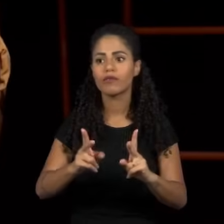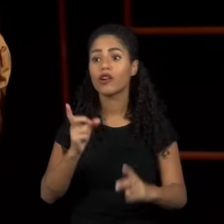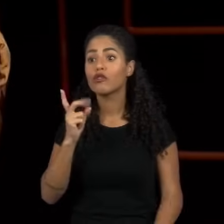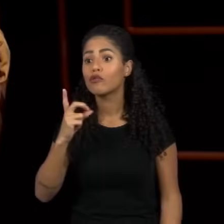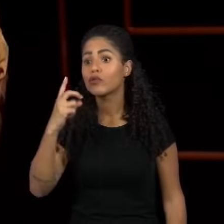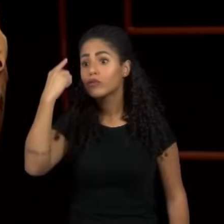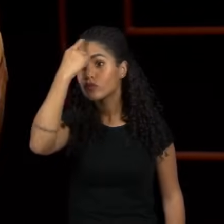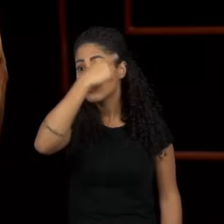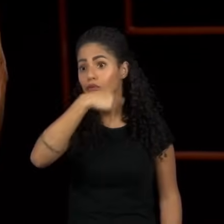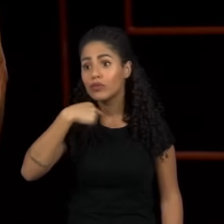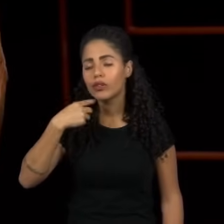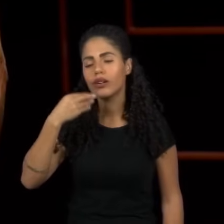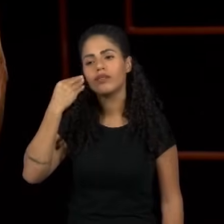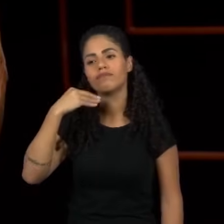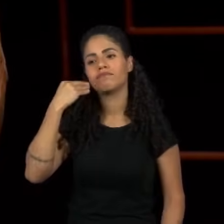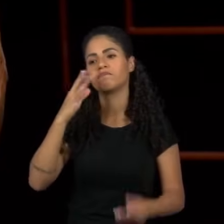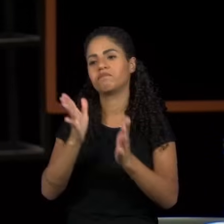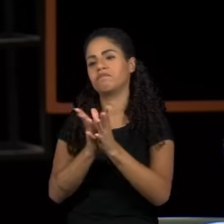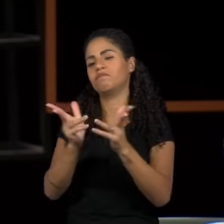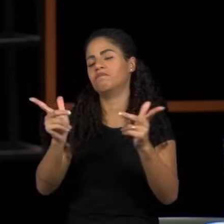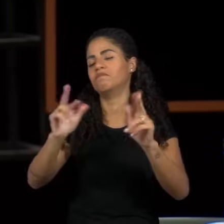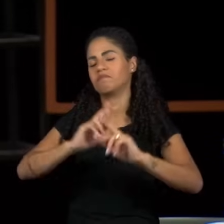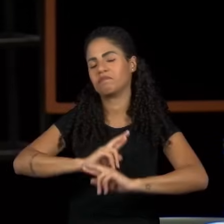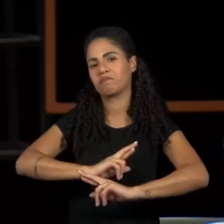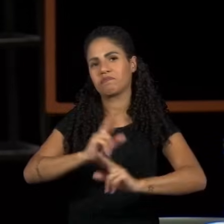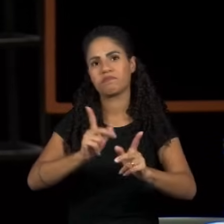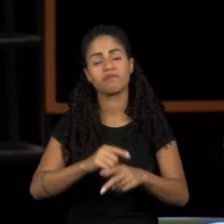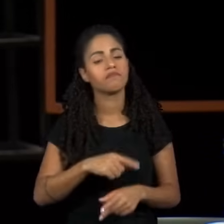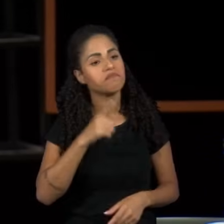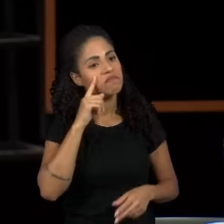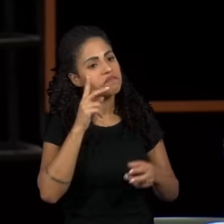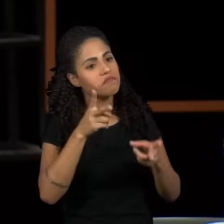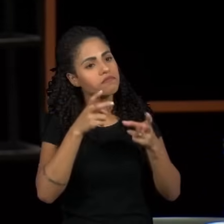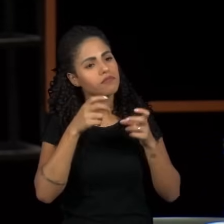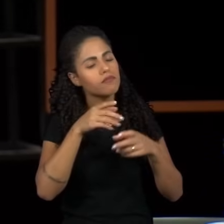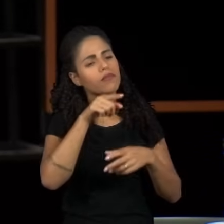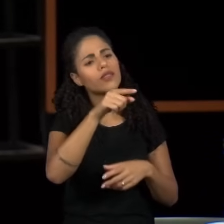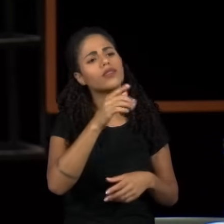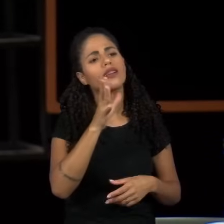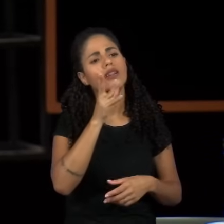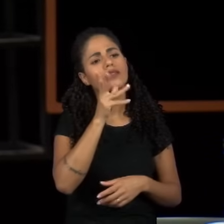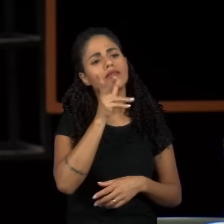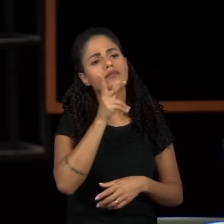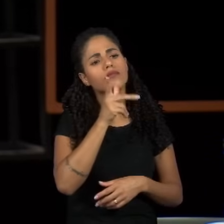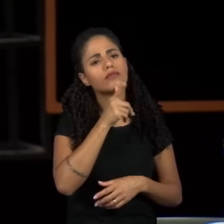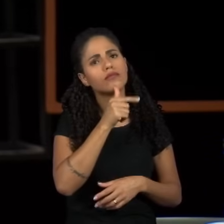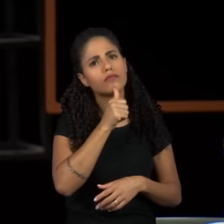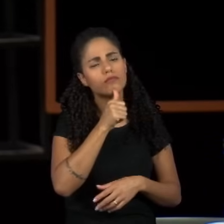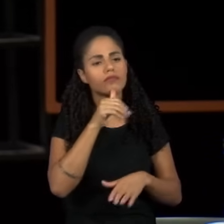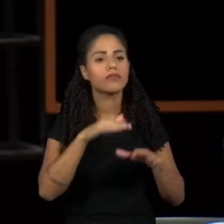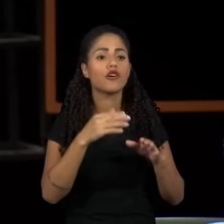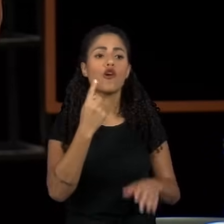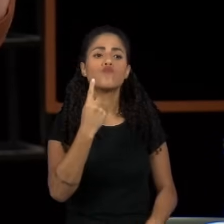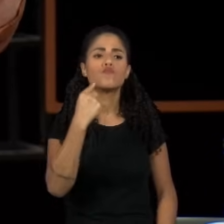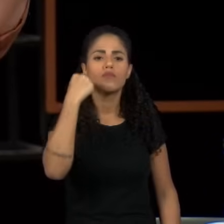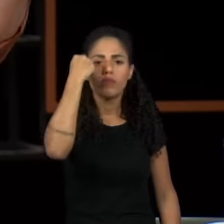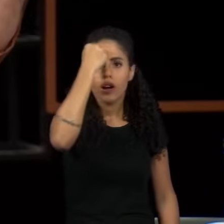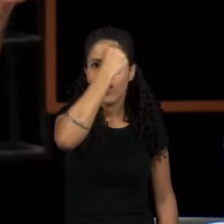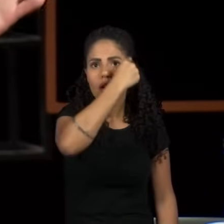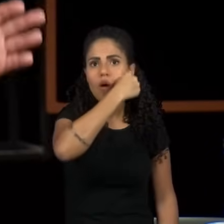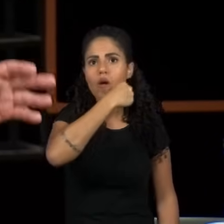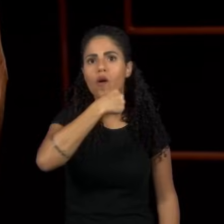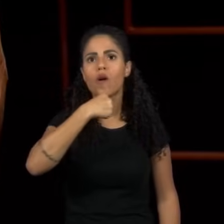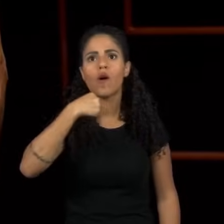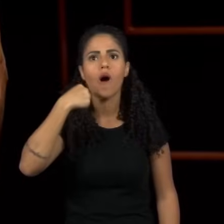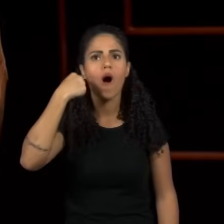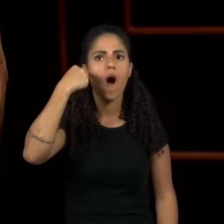Foi uma experiência fantástica. Eu vi em algum lugar uma declaração sua que você demorou, assim, tem uma parte que você demorava uma hora para atravessar o palco. Mais